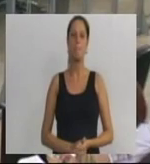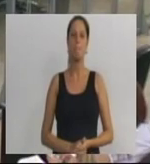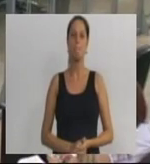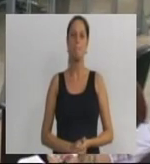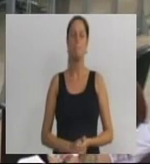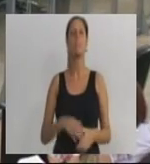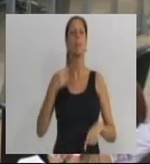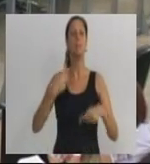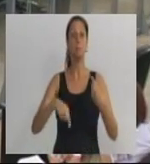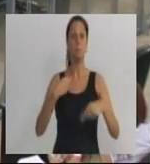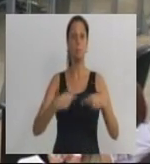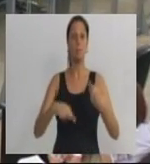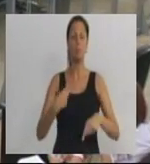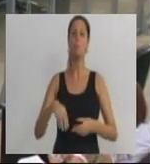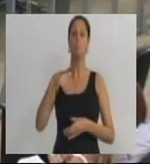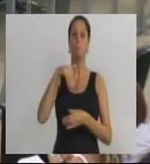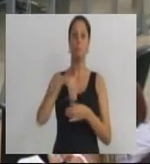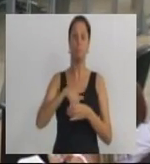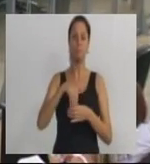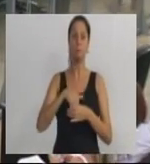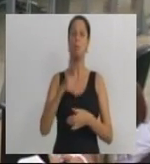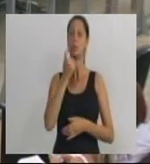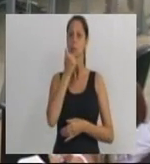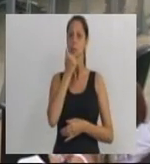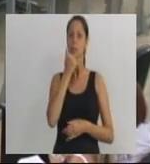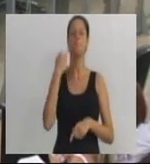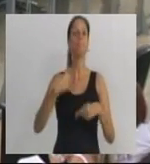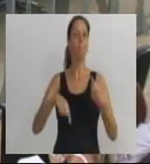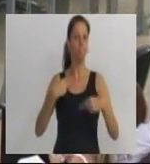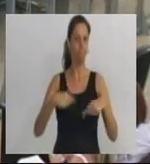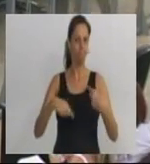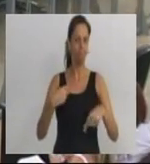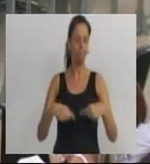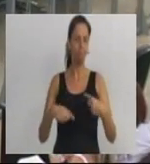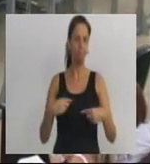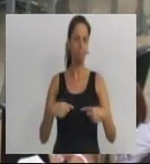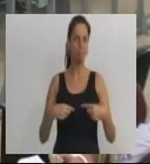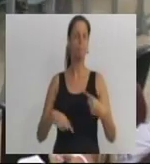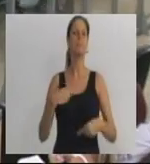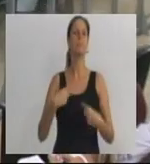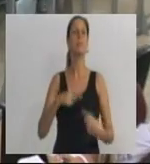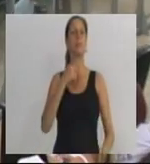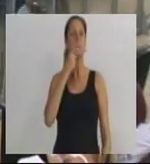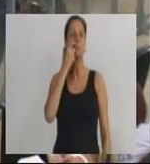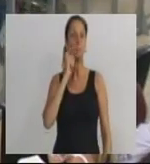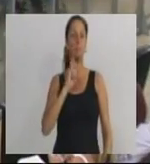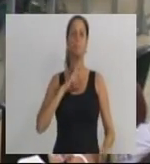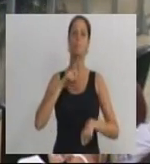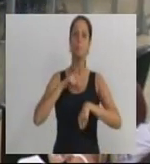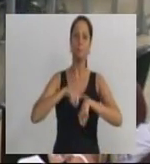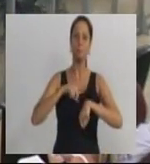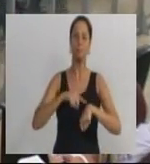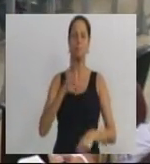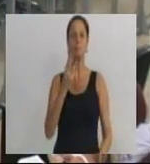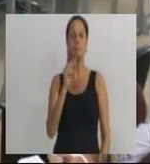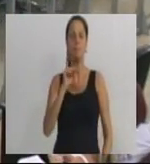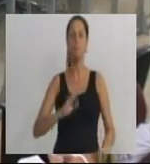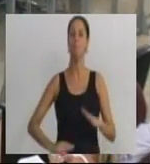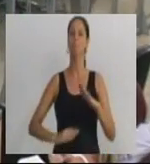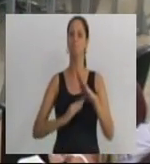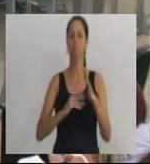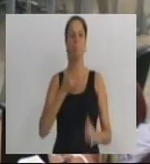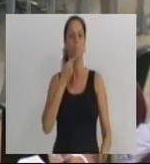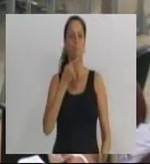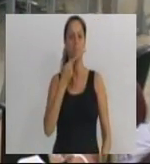Em discussão? Em discussão, vereador Fábio Filho dispõe tempo de até 3 minutos.